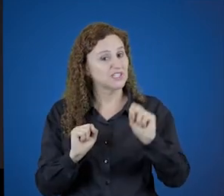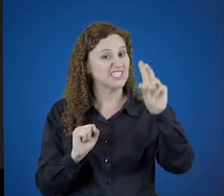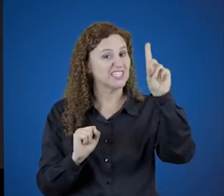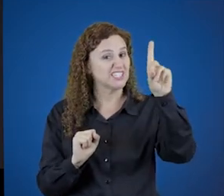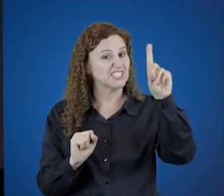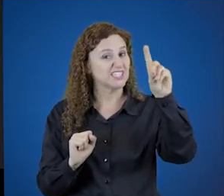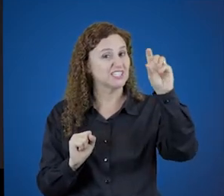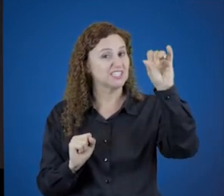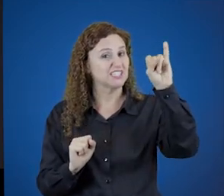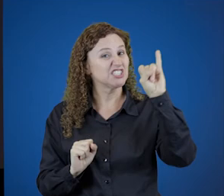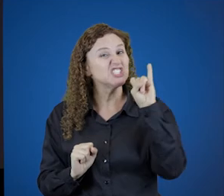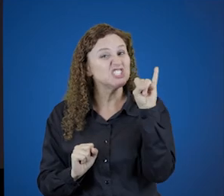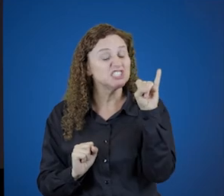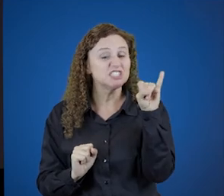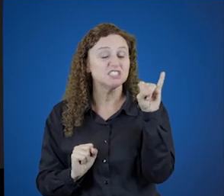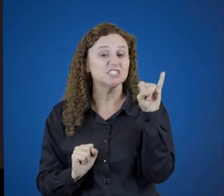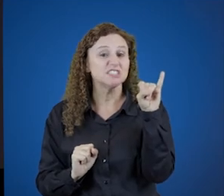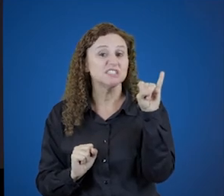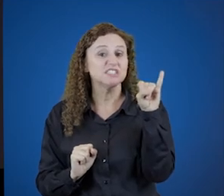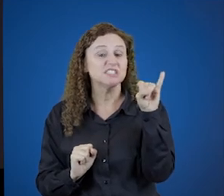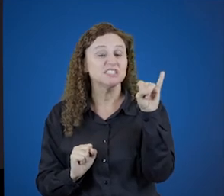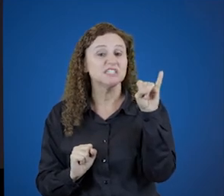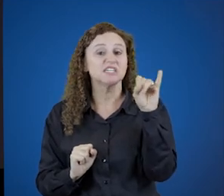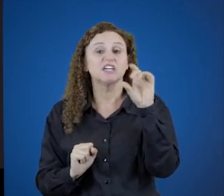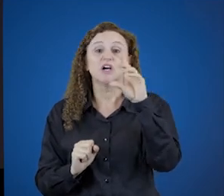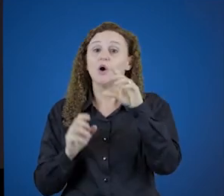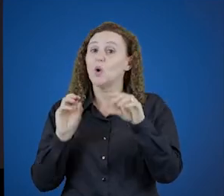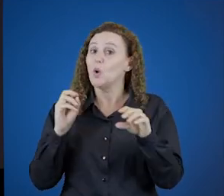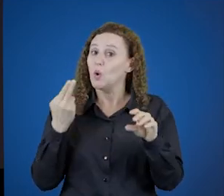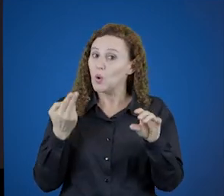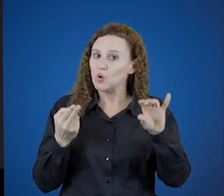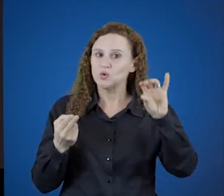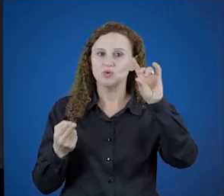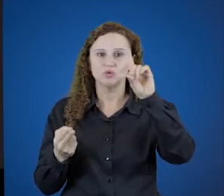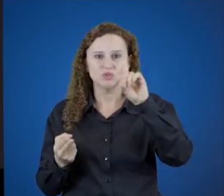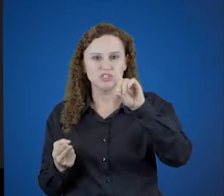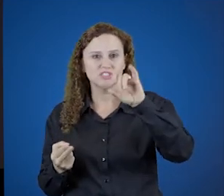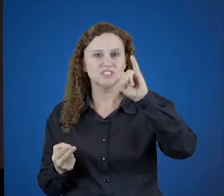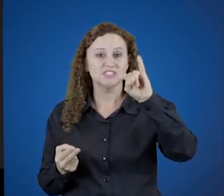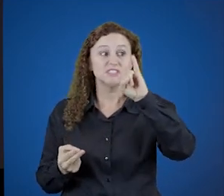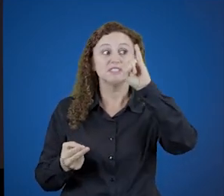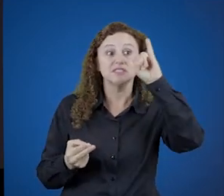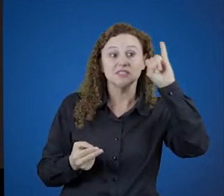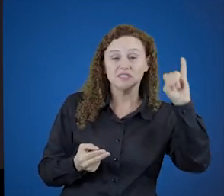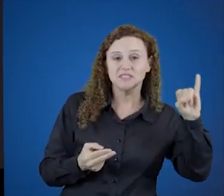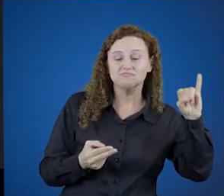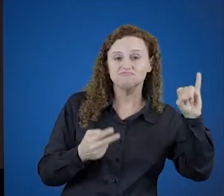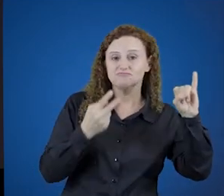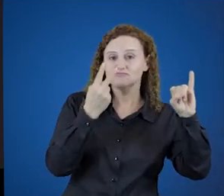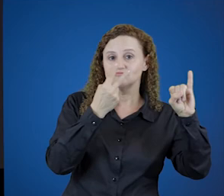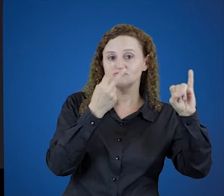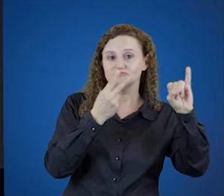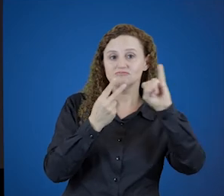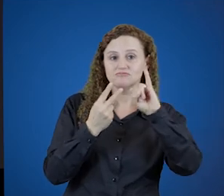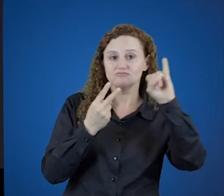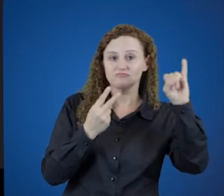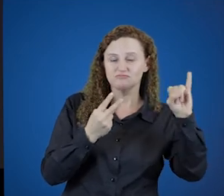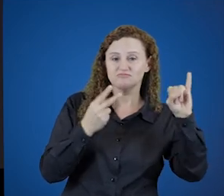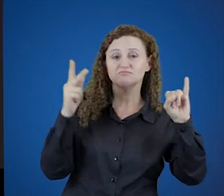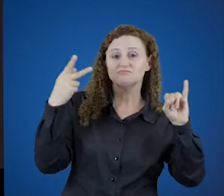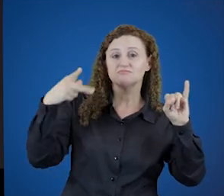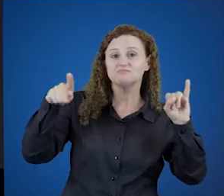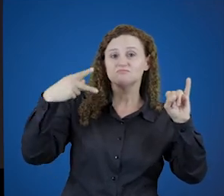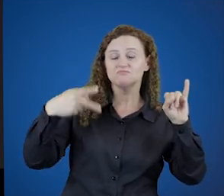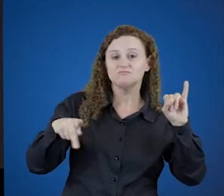pode ser de ou então de com dois filhos normalmente